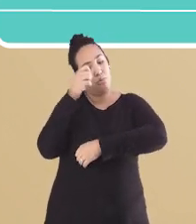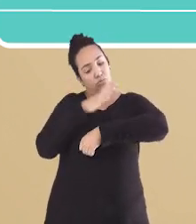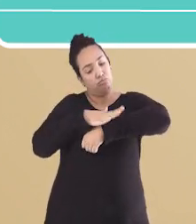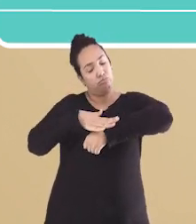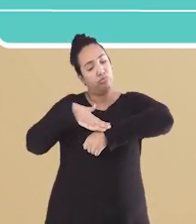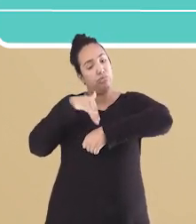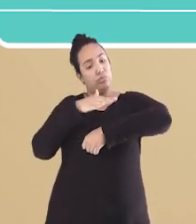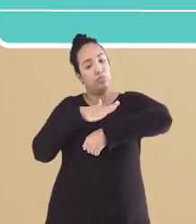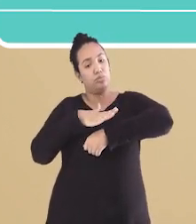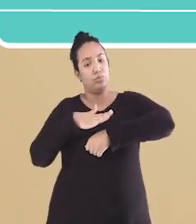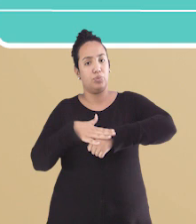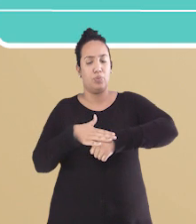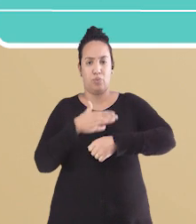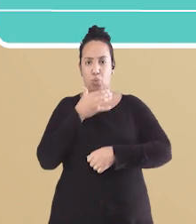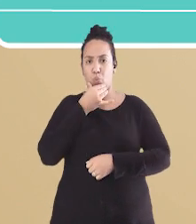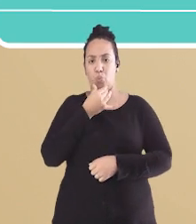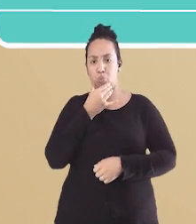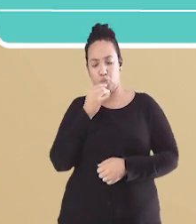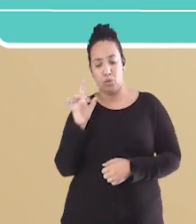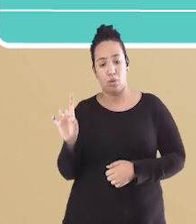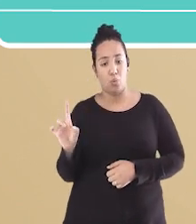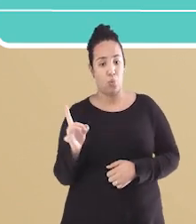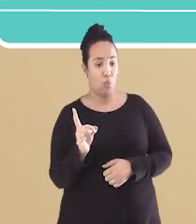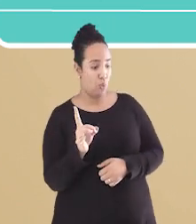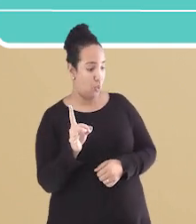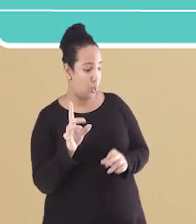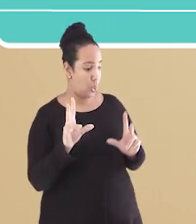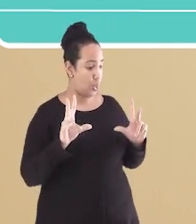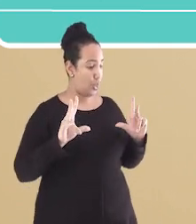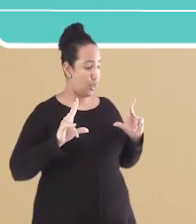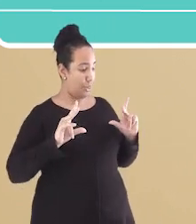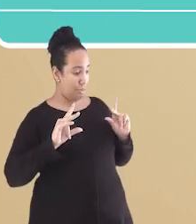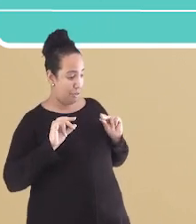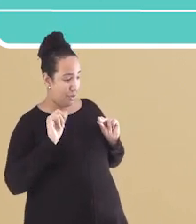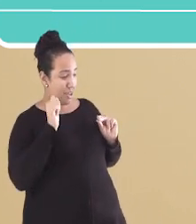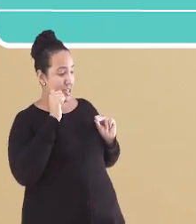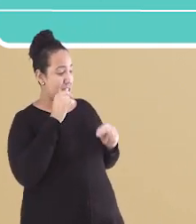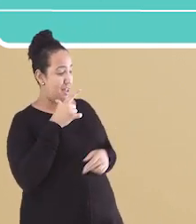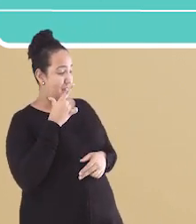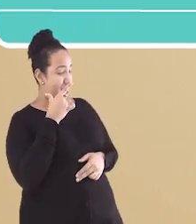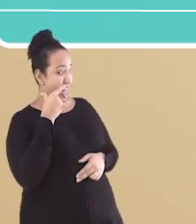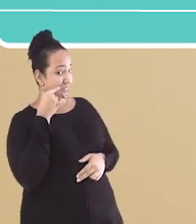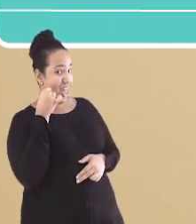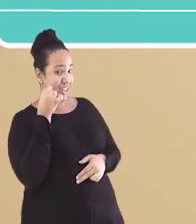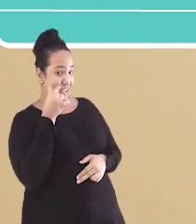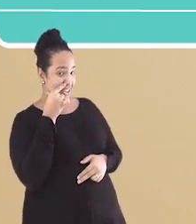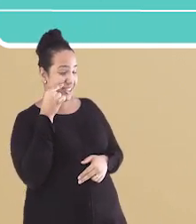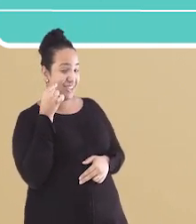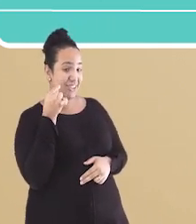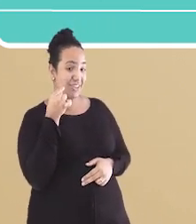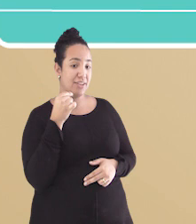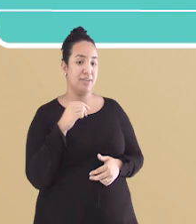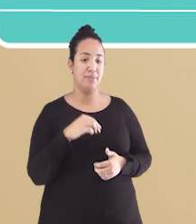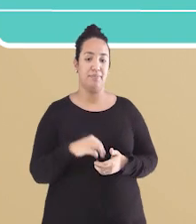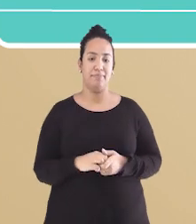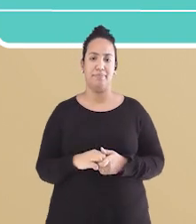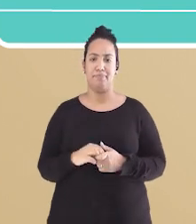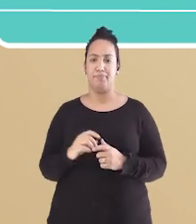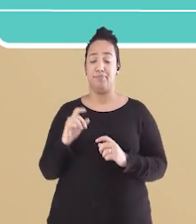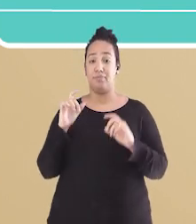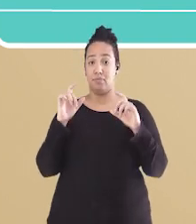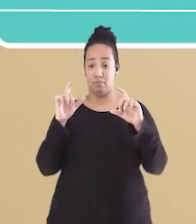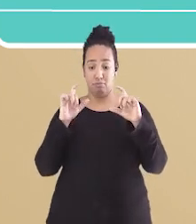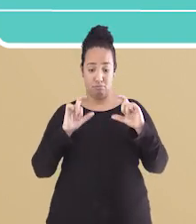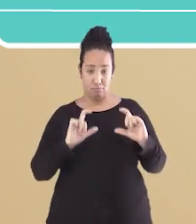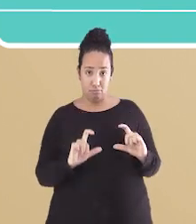colo, quando chega um menino e diz: "Uau, que gatinha!" No segundo quadrinho, o menino